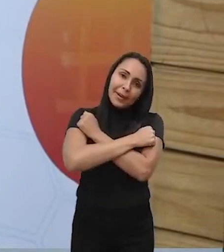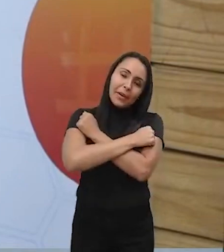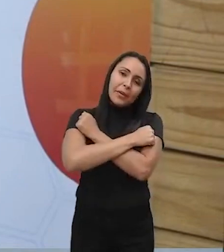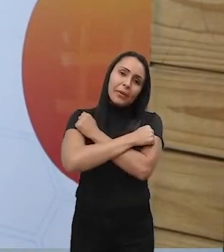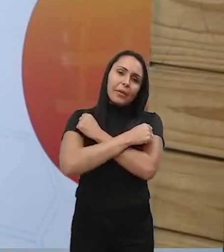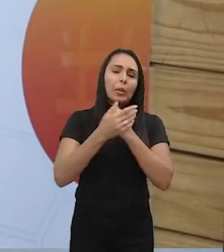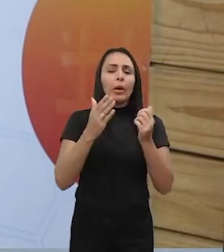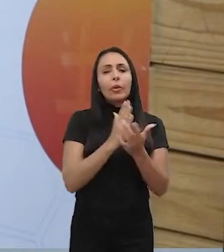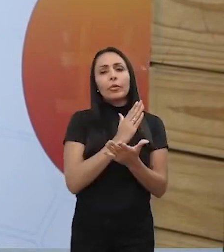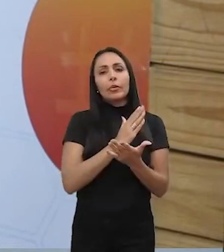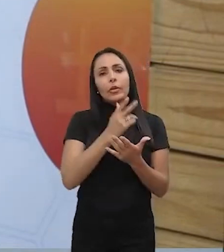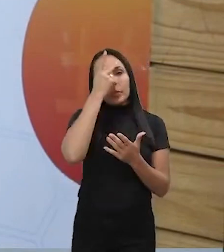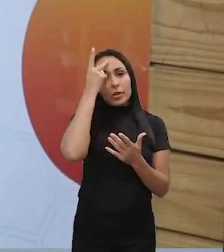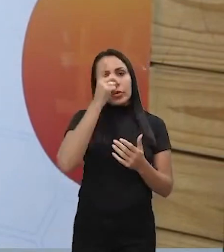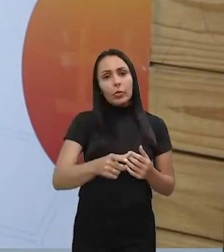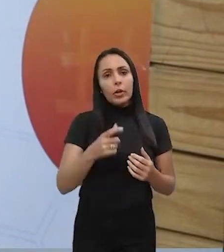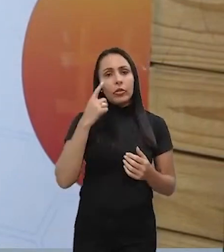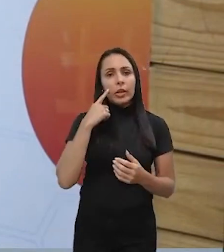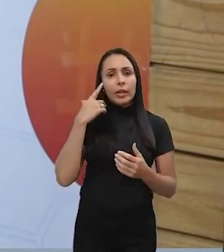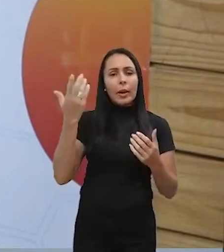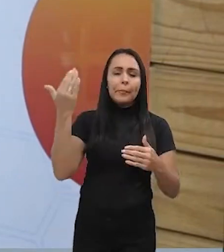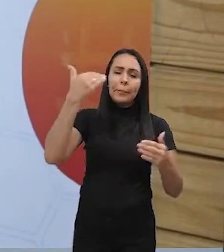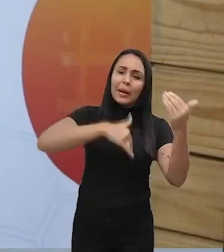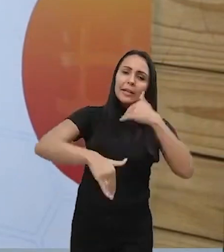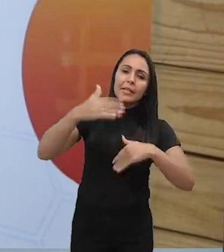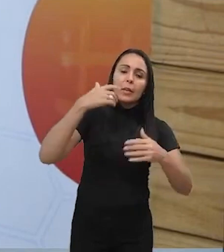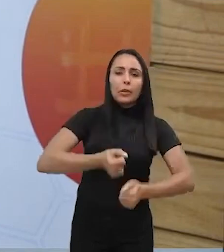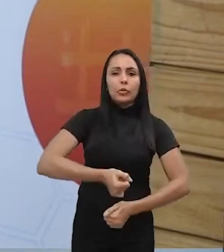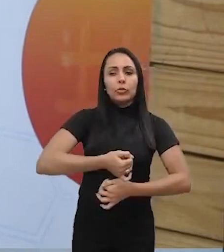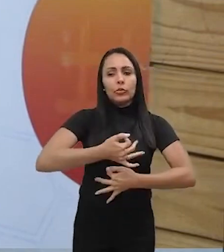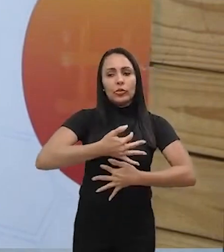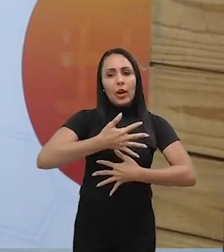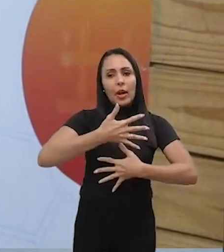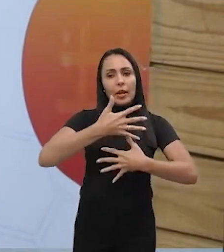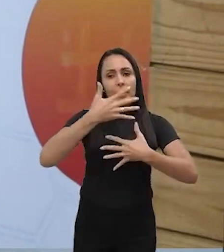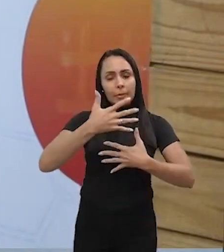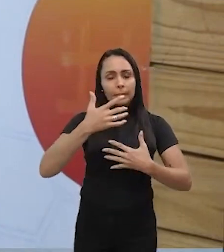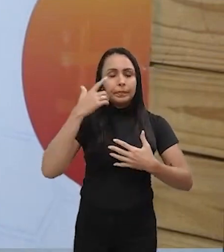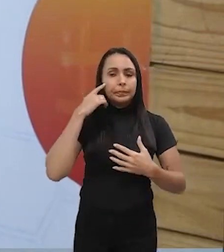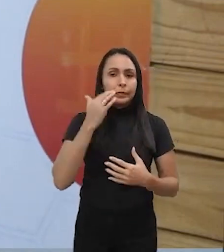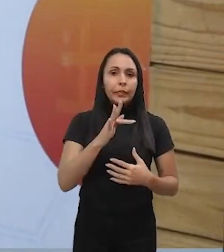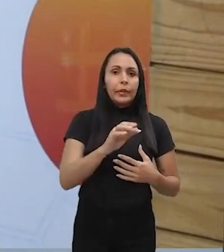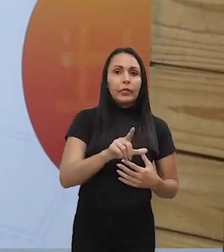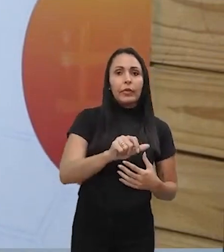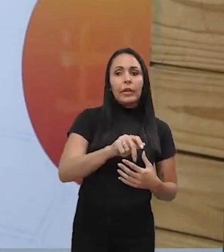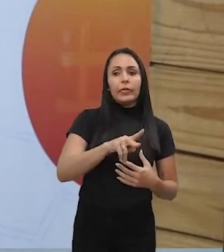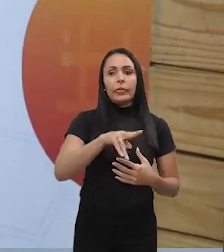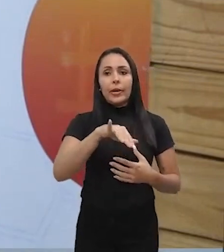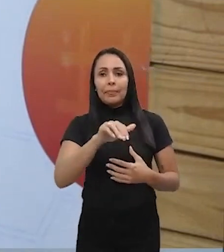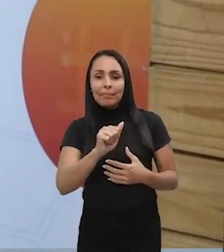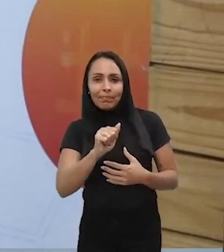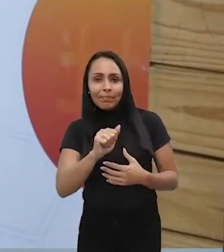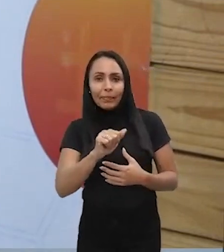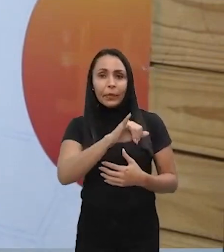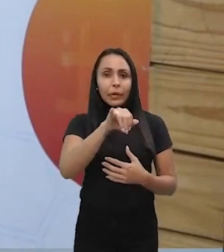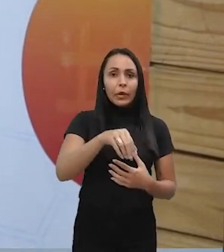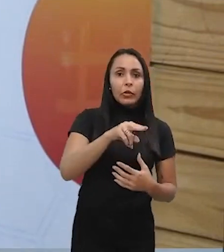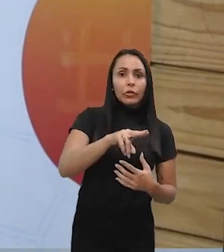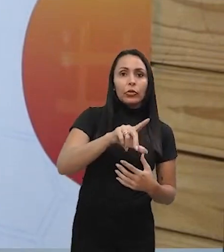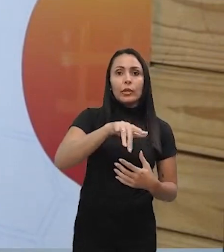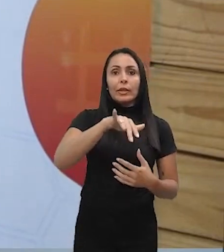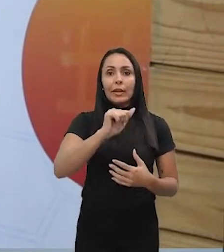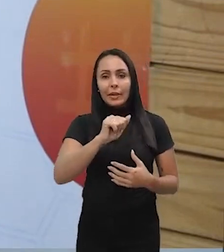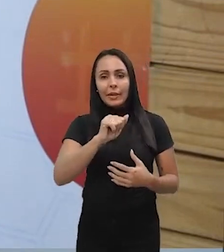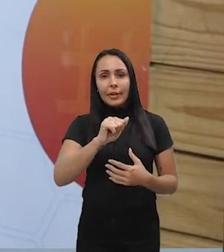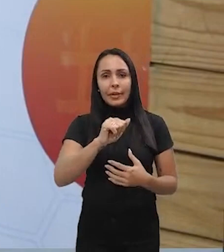abraço para algumas pessoas que estão falando conosco lá no chat. Flávia Barbosa, Júlia